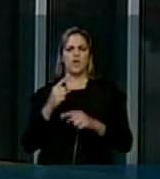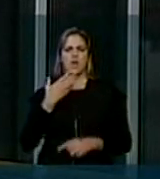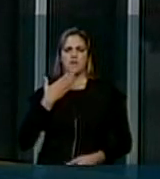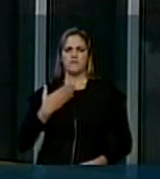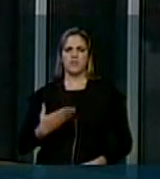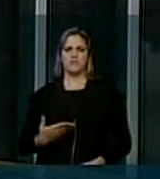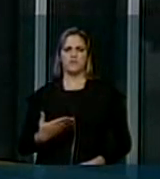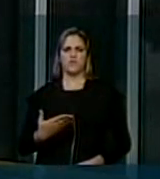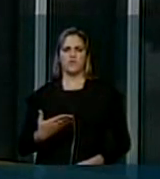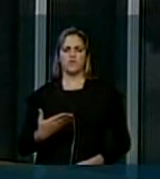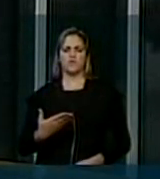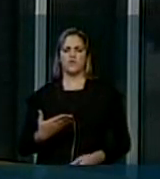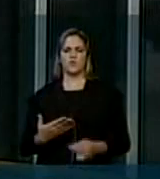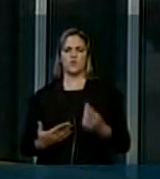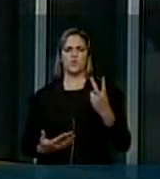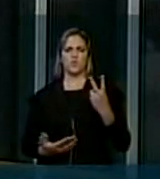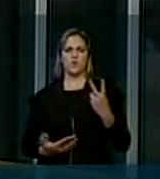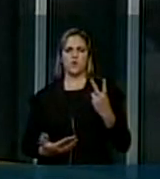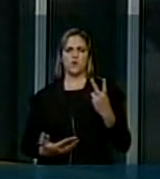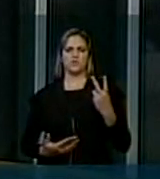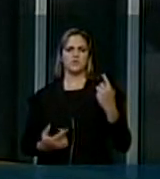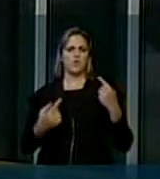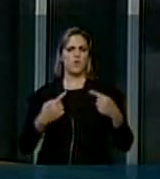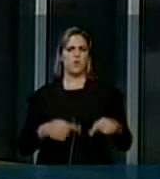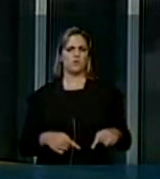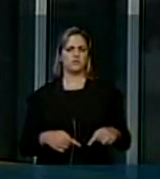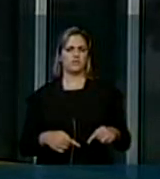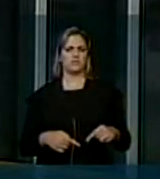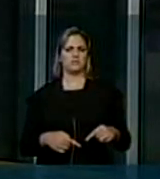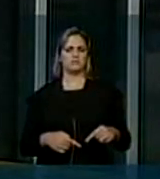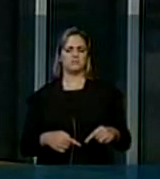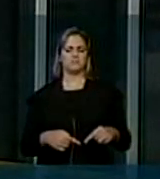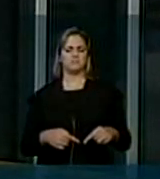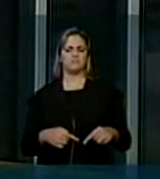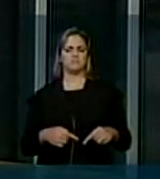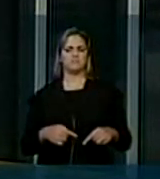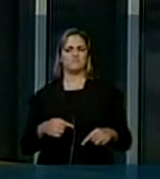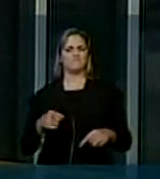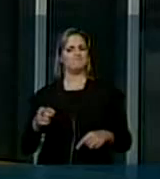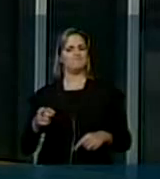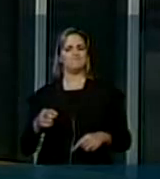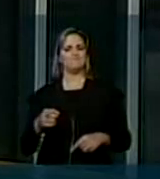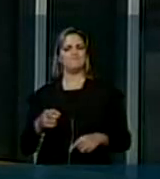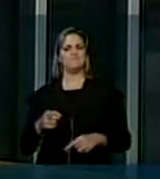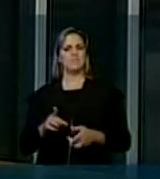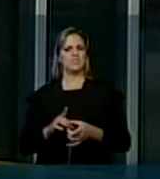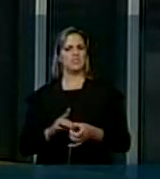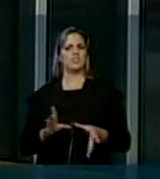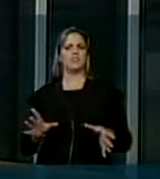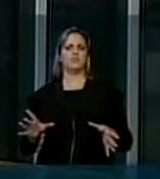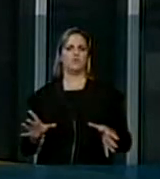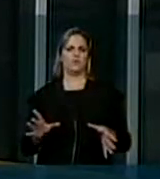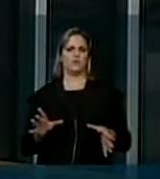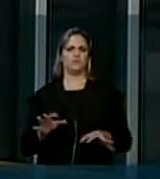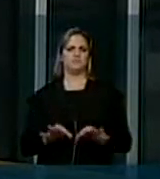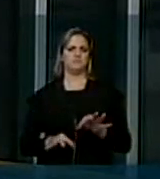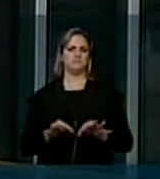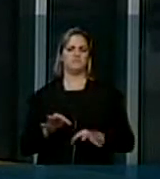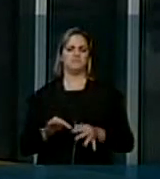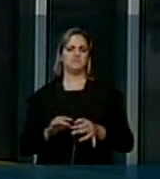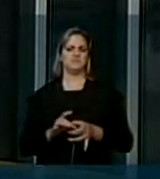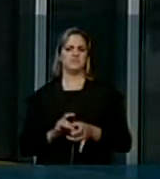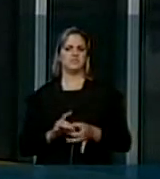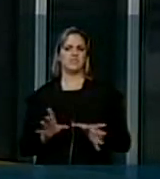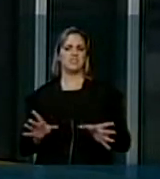favor e 2 votos contra, decidiu por permitir,